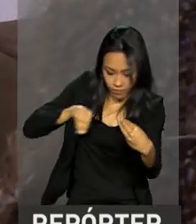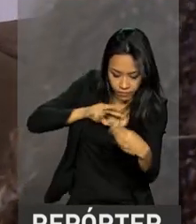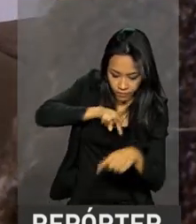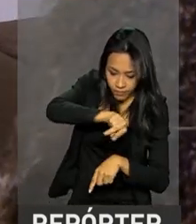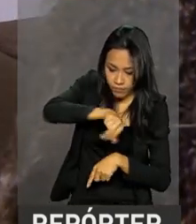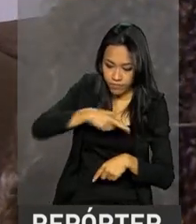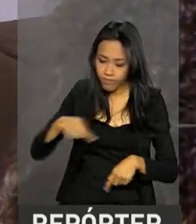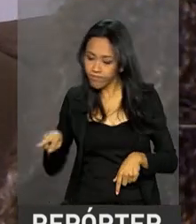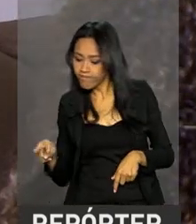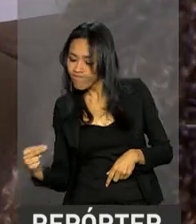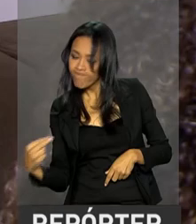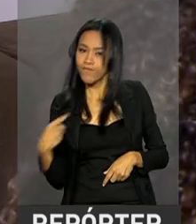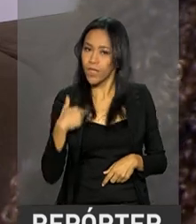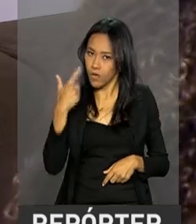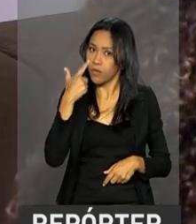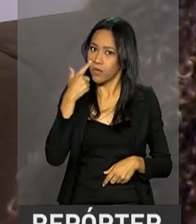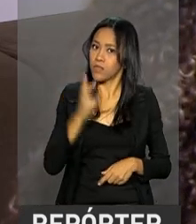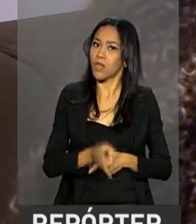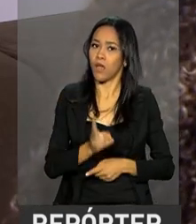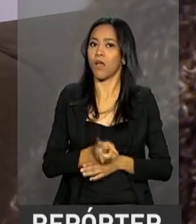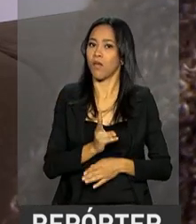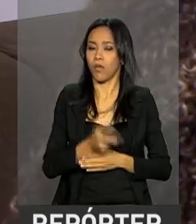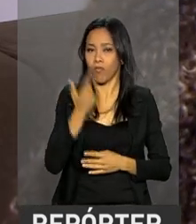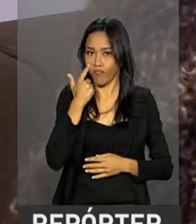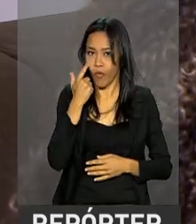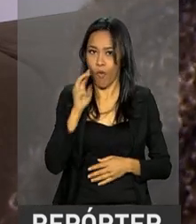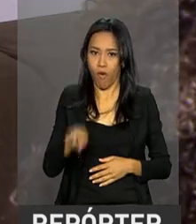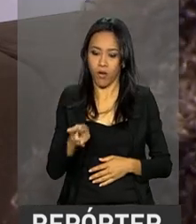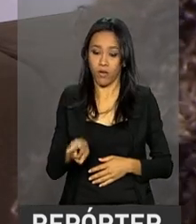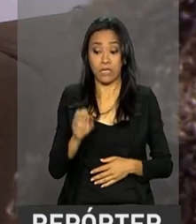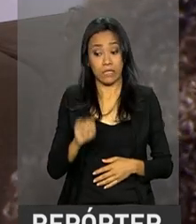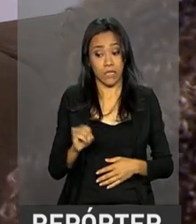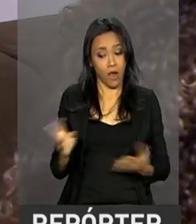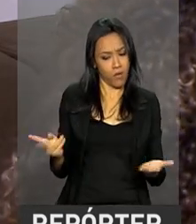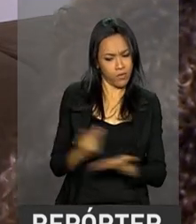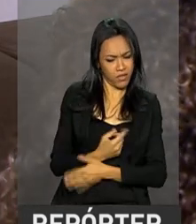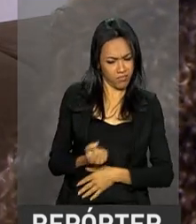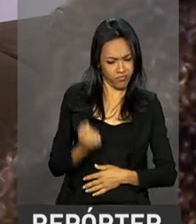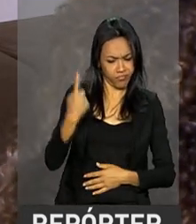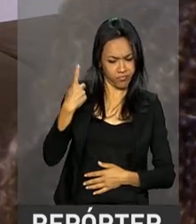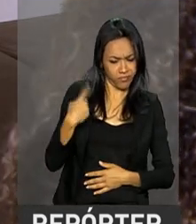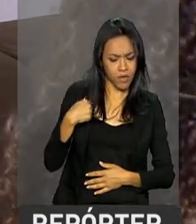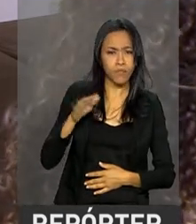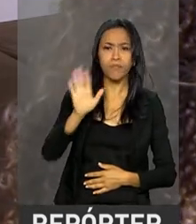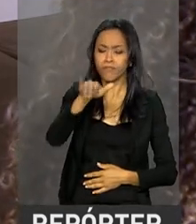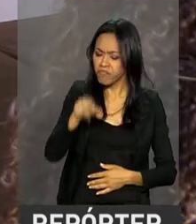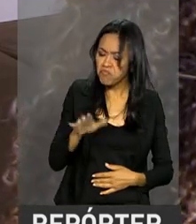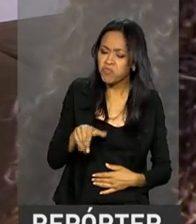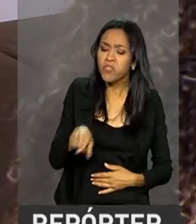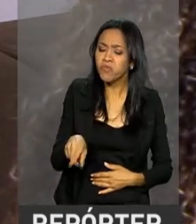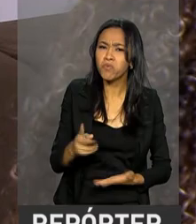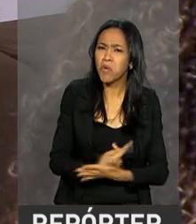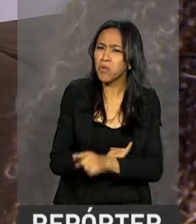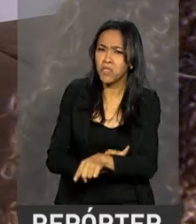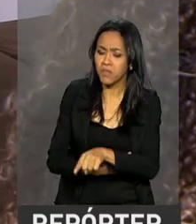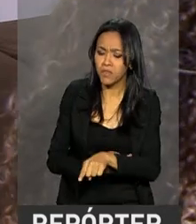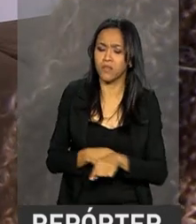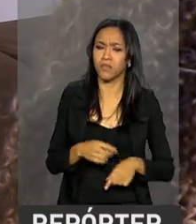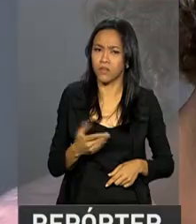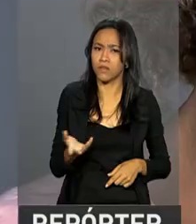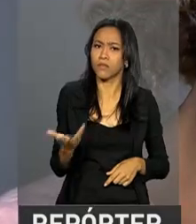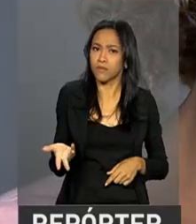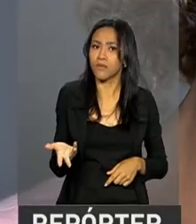cuidado de estar sempre olhando e se tiver alguma coisa de diferente eu já pergunta o que foi que aconteceu